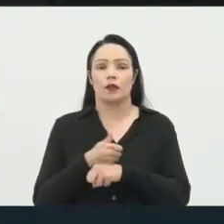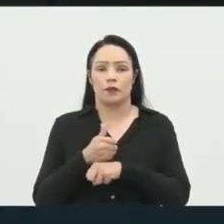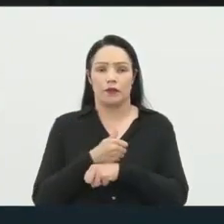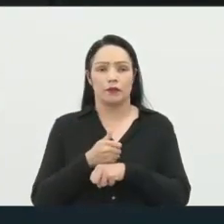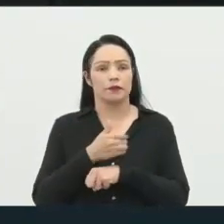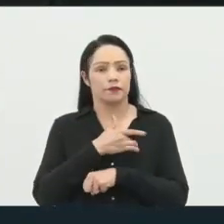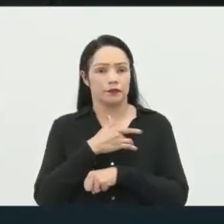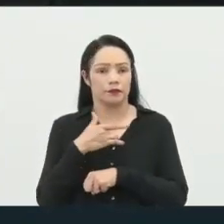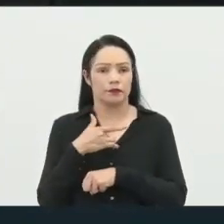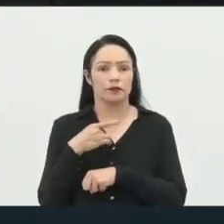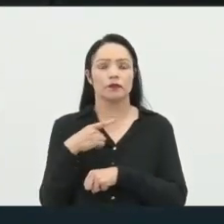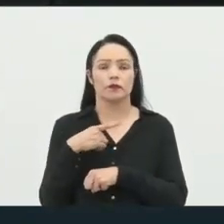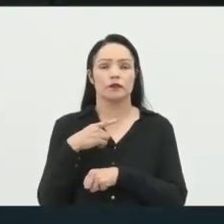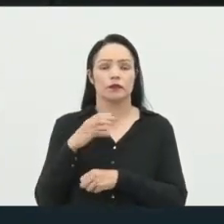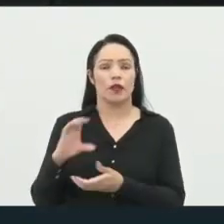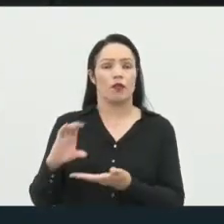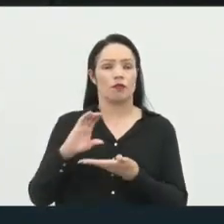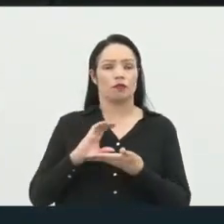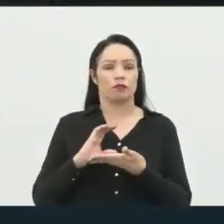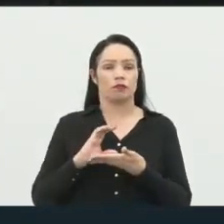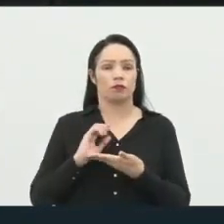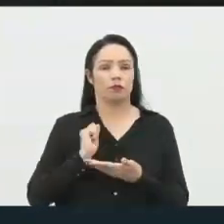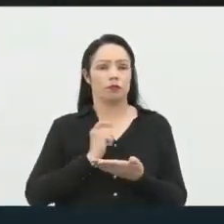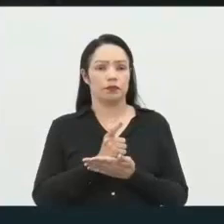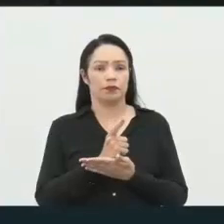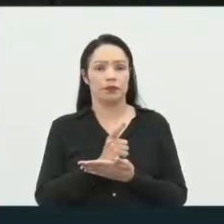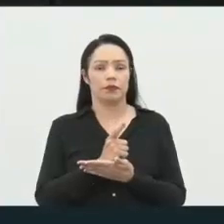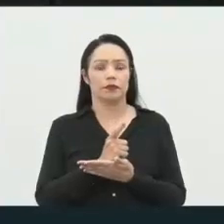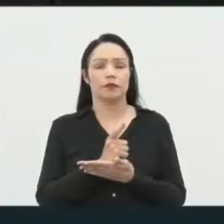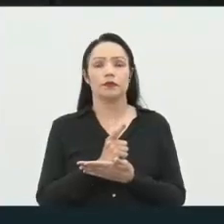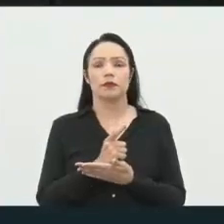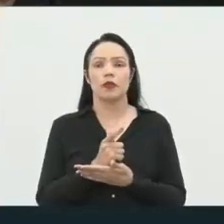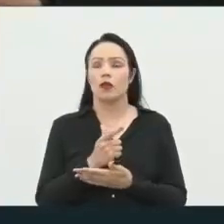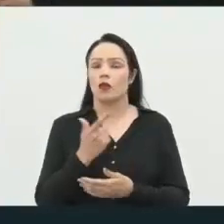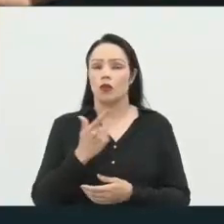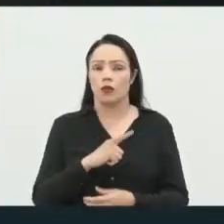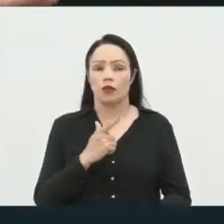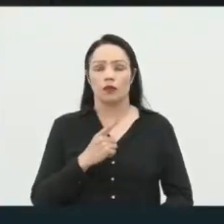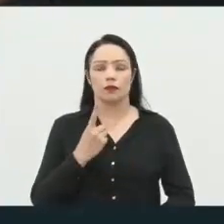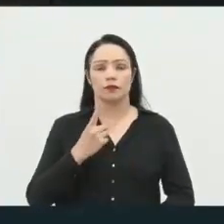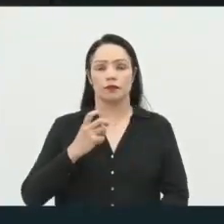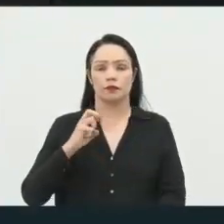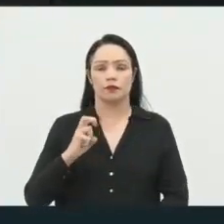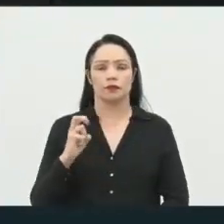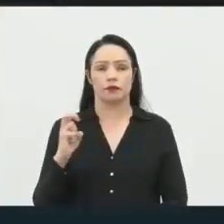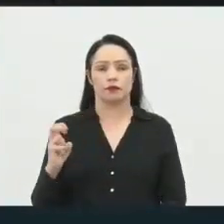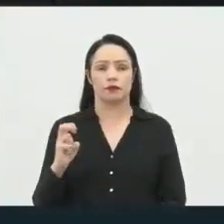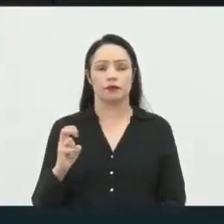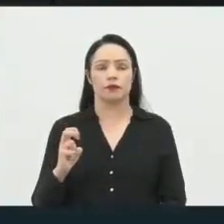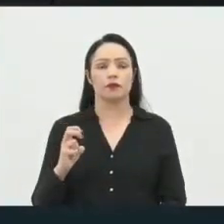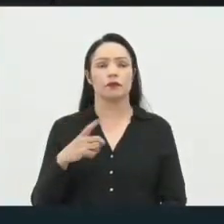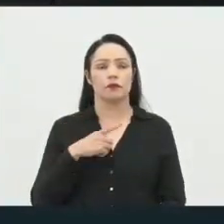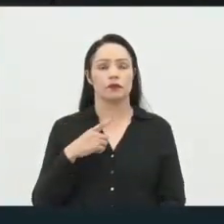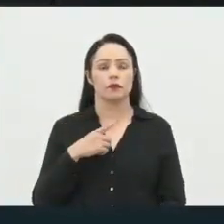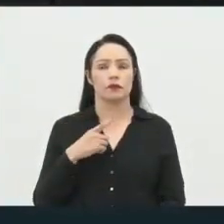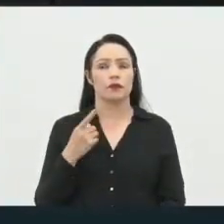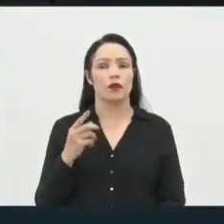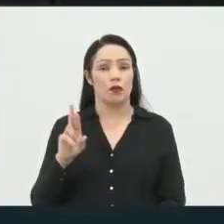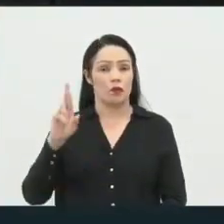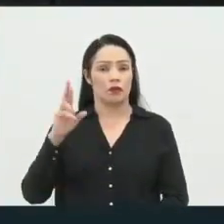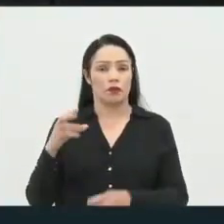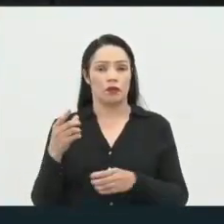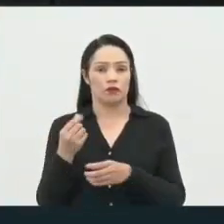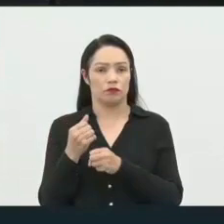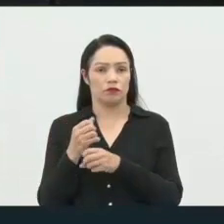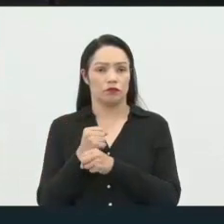seus pagamentos não não receberam ainda esse 155 que o financeiro da Saúde falou que